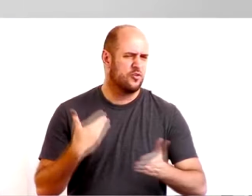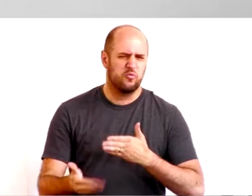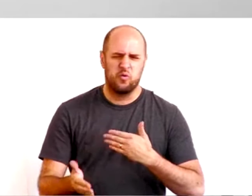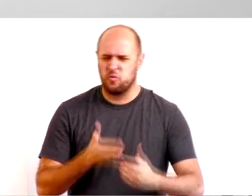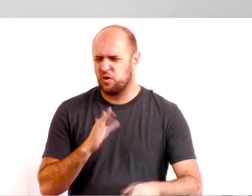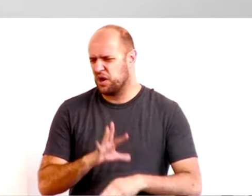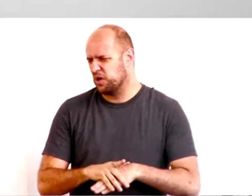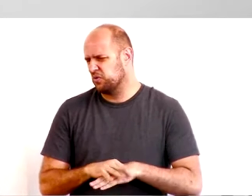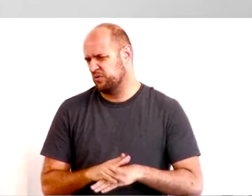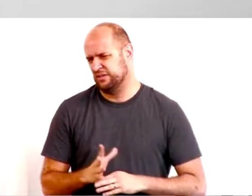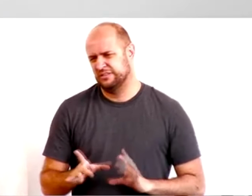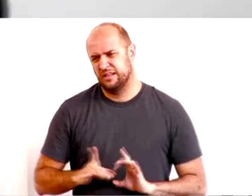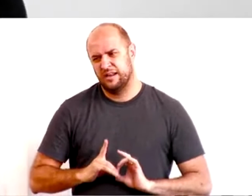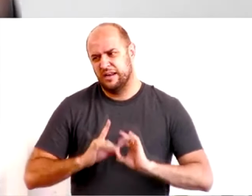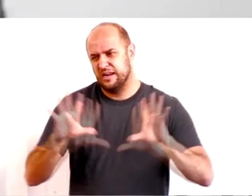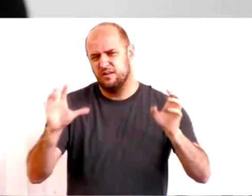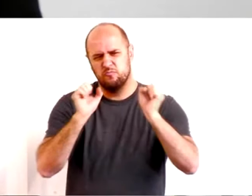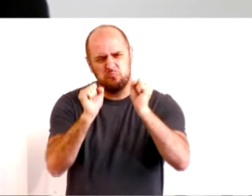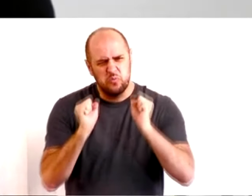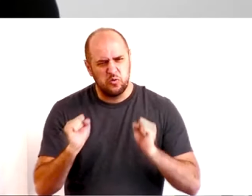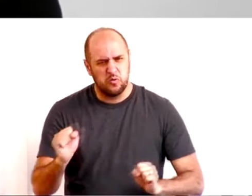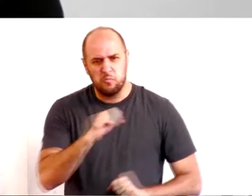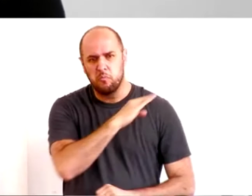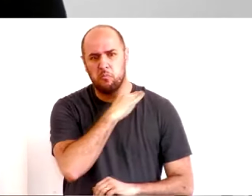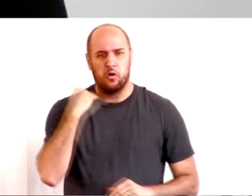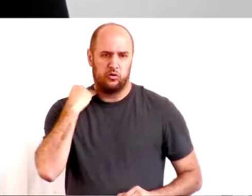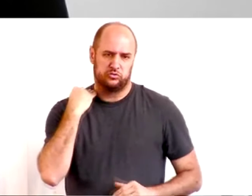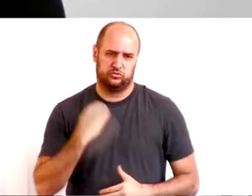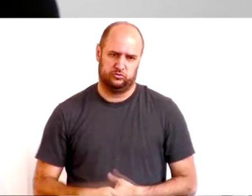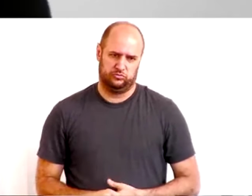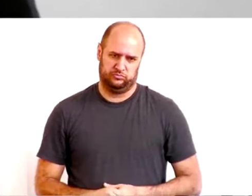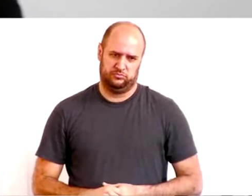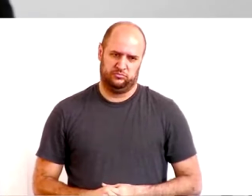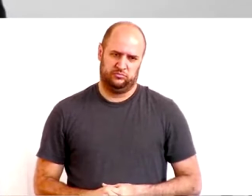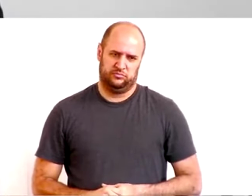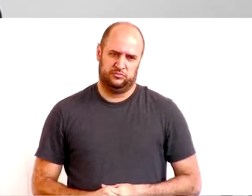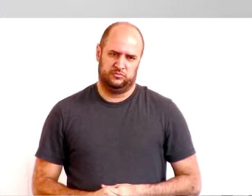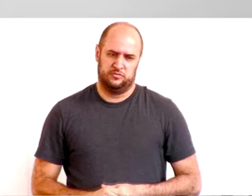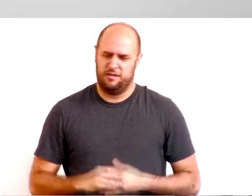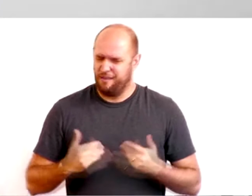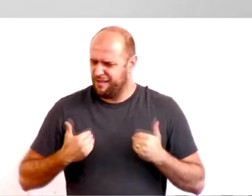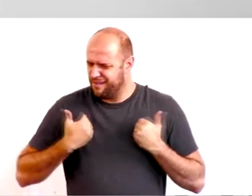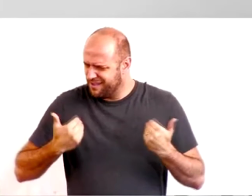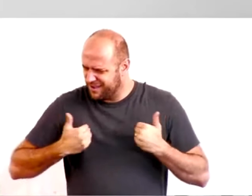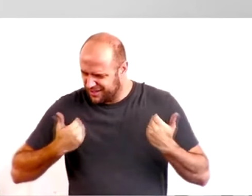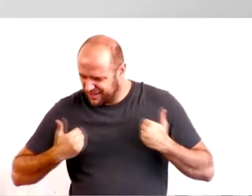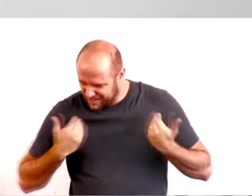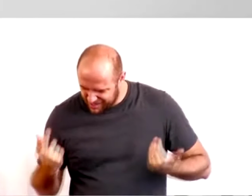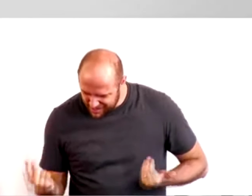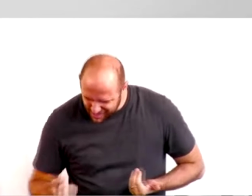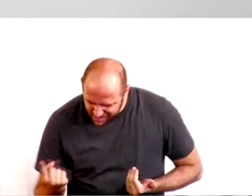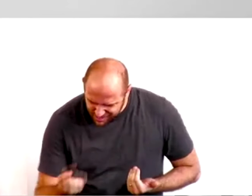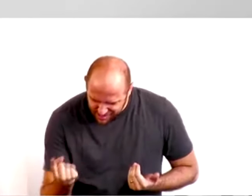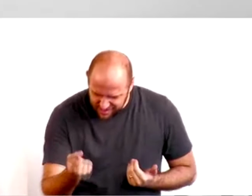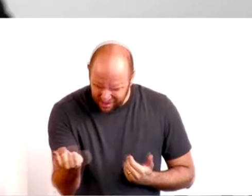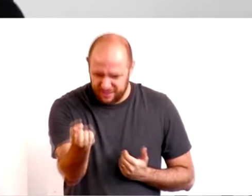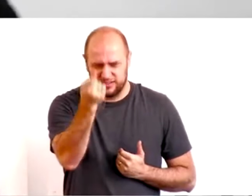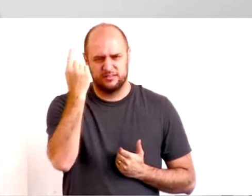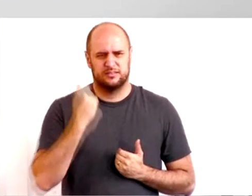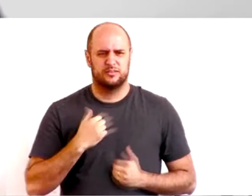doença, livres do poder da morte, numa alegria eterna, contínua,